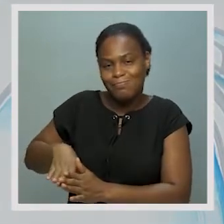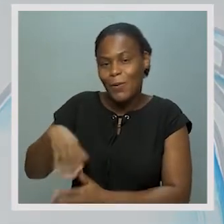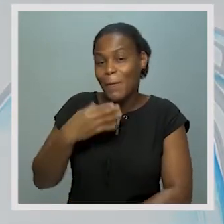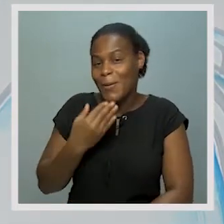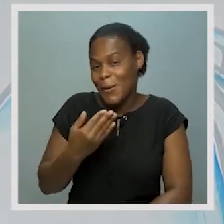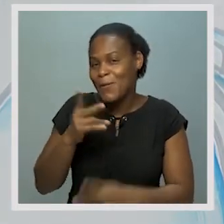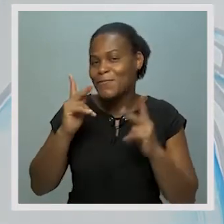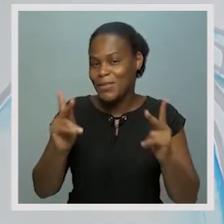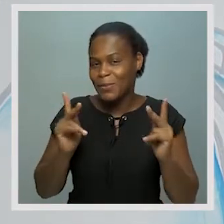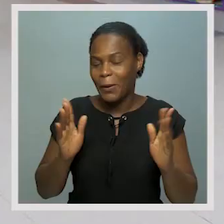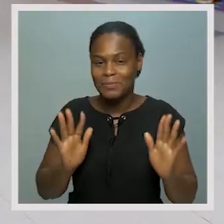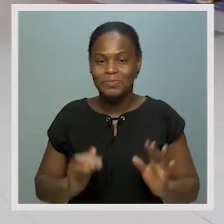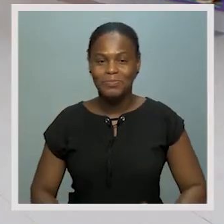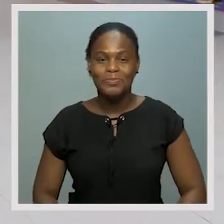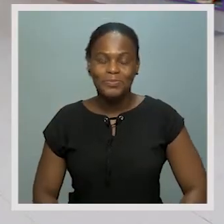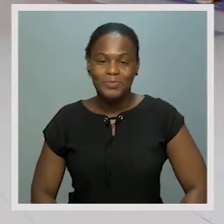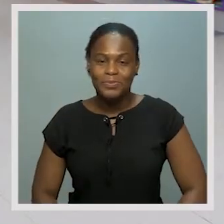essa demanda vitoriosa.